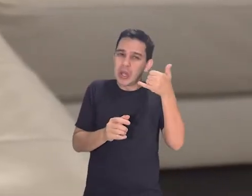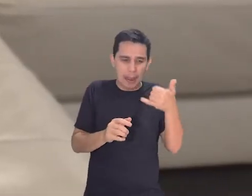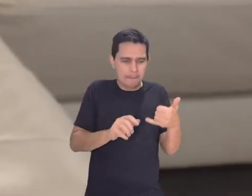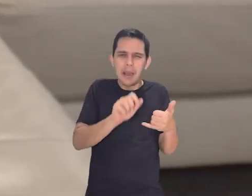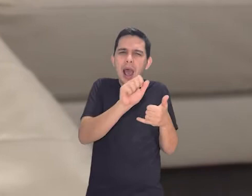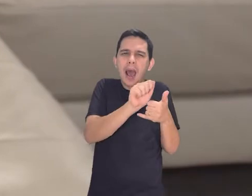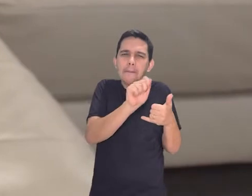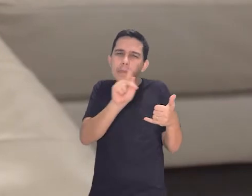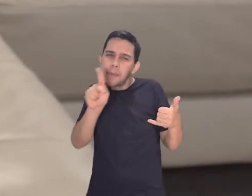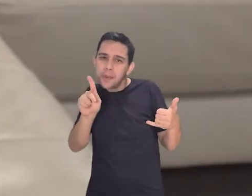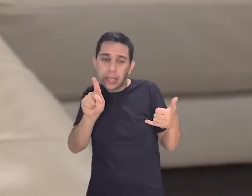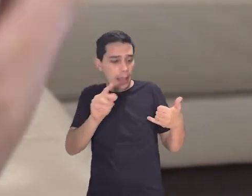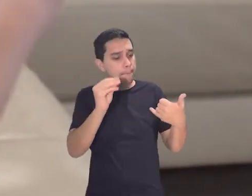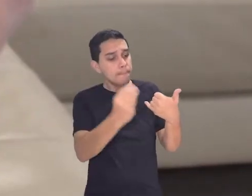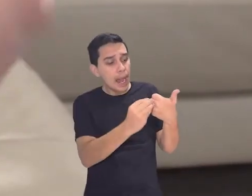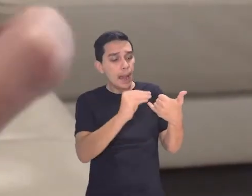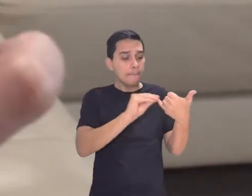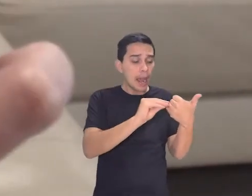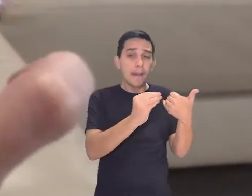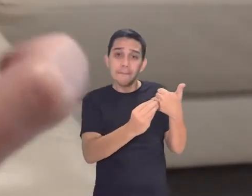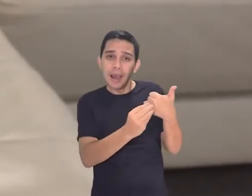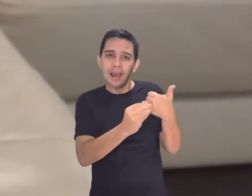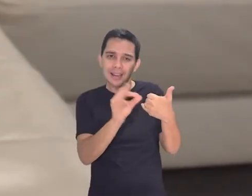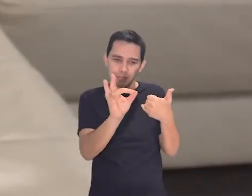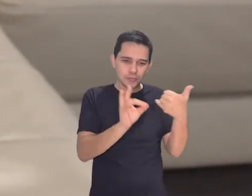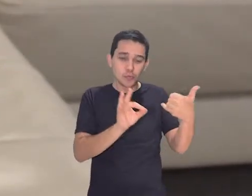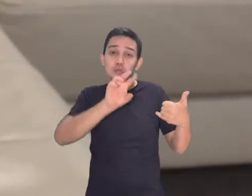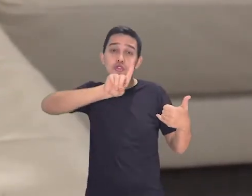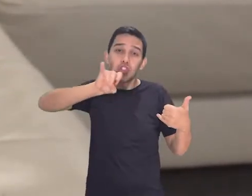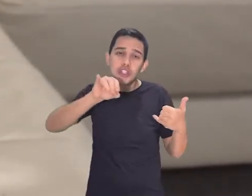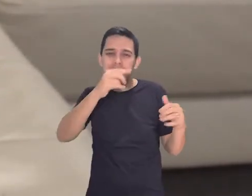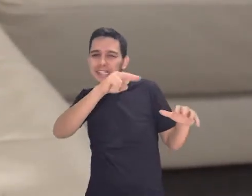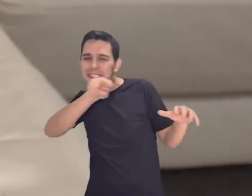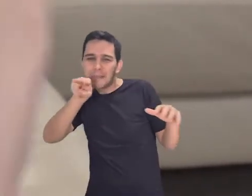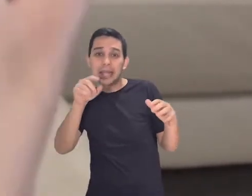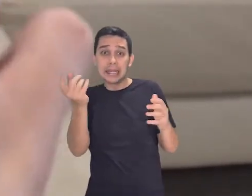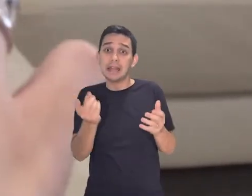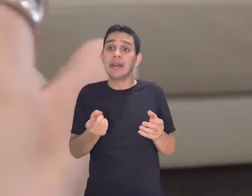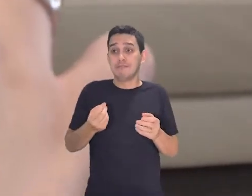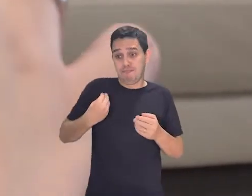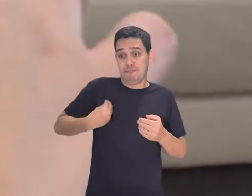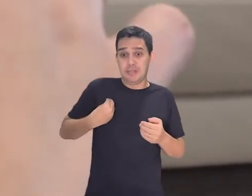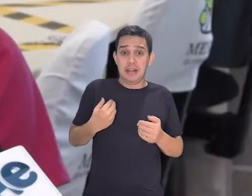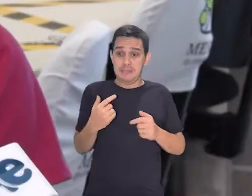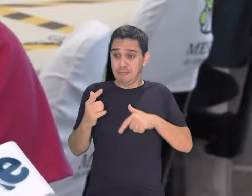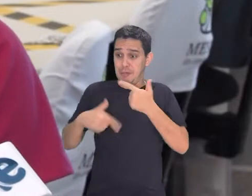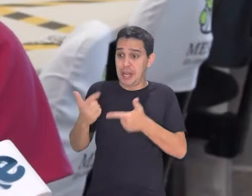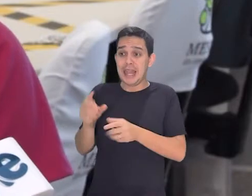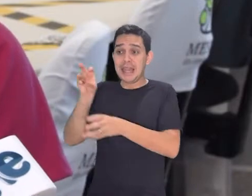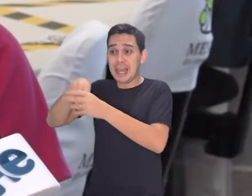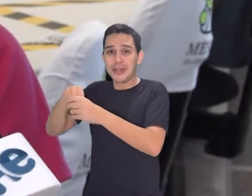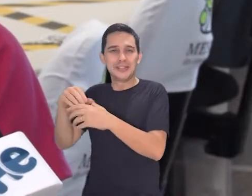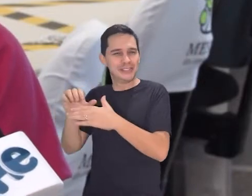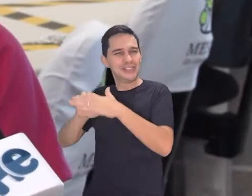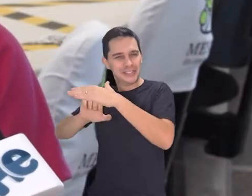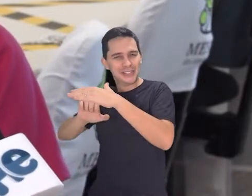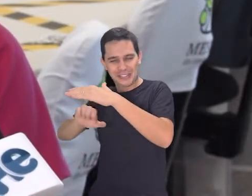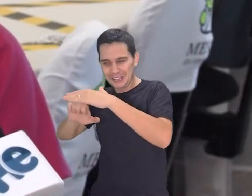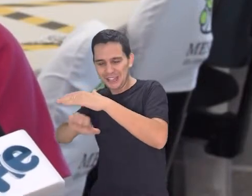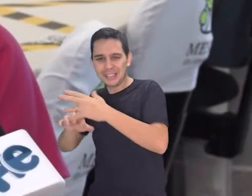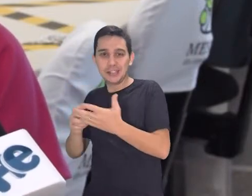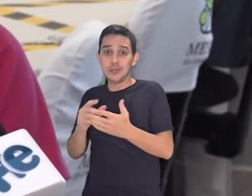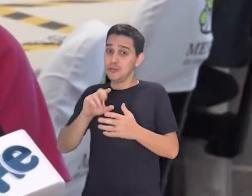que passará a vir no escritório. E são boas suas expectativas para esta nova fase. Hoje a empresa